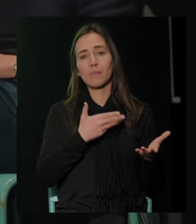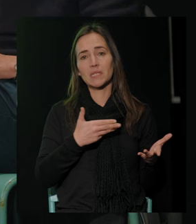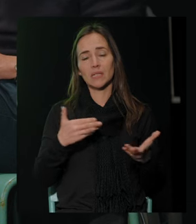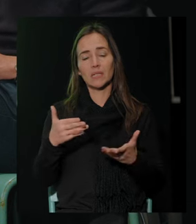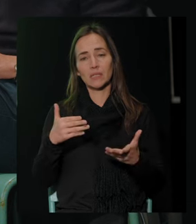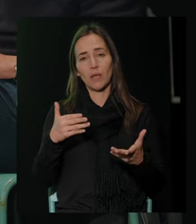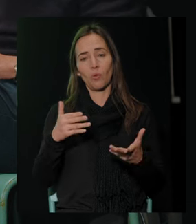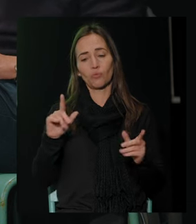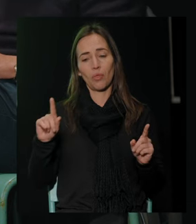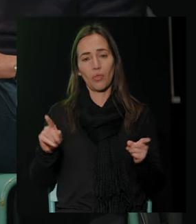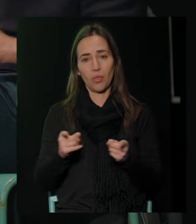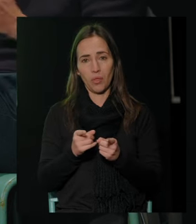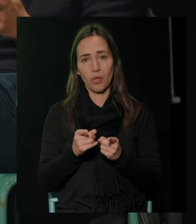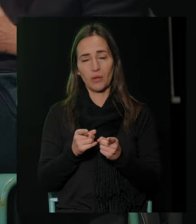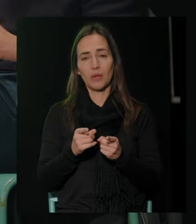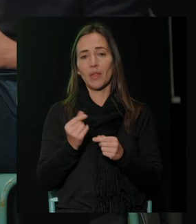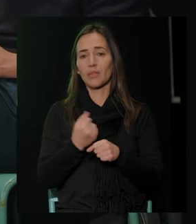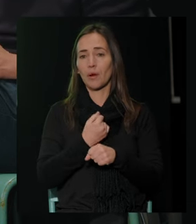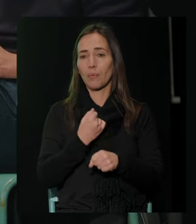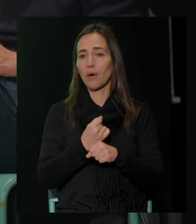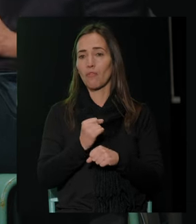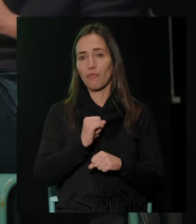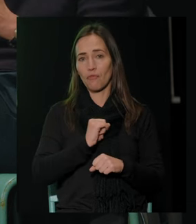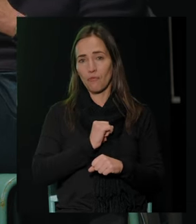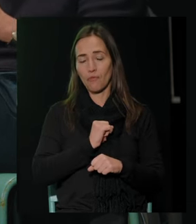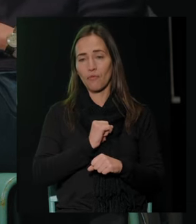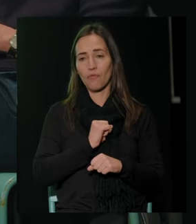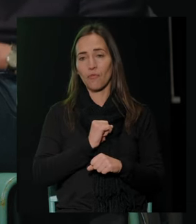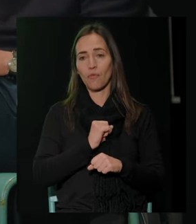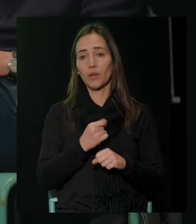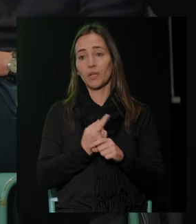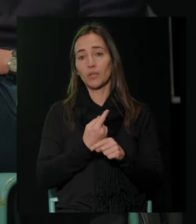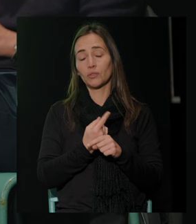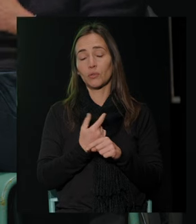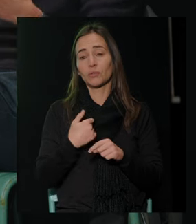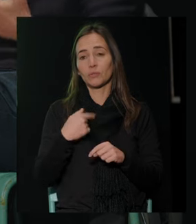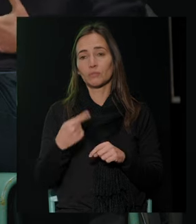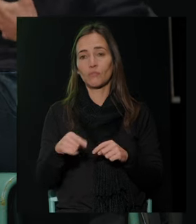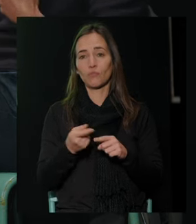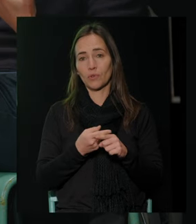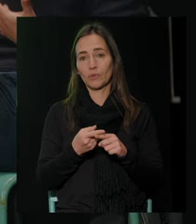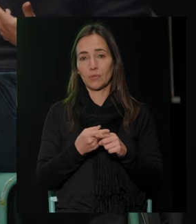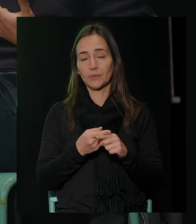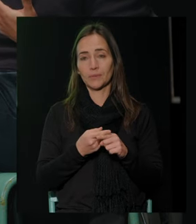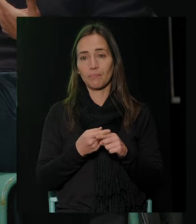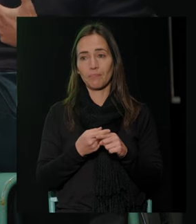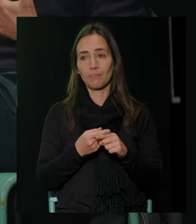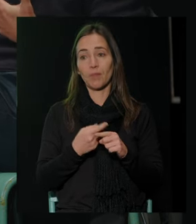sumária do meu trabalho e daquilo que me interessou e esperava,